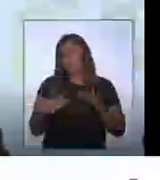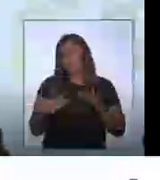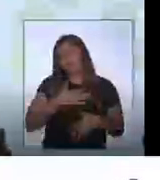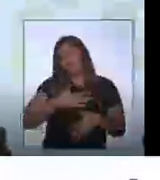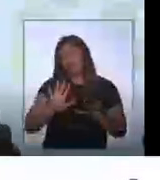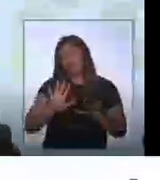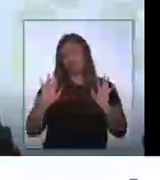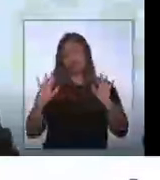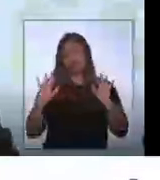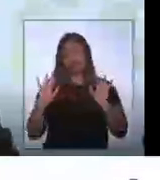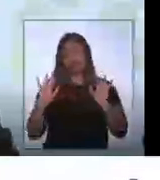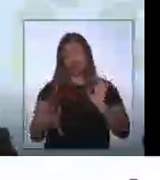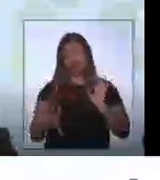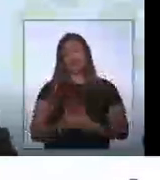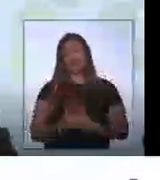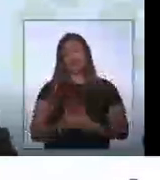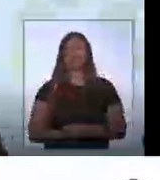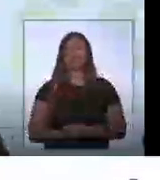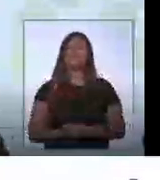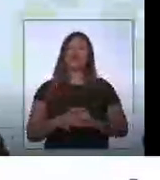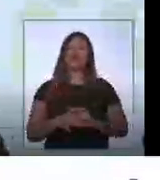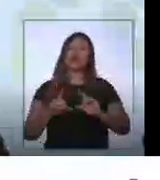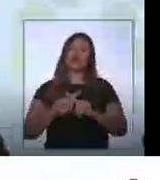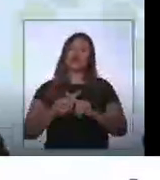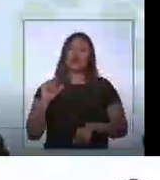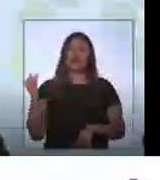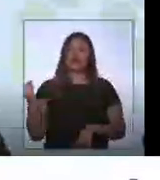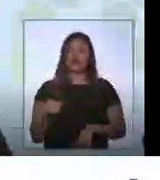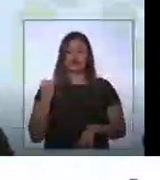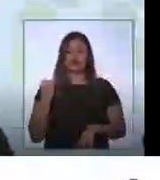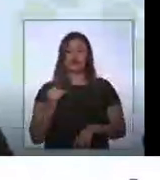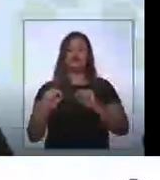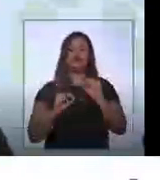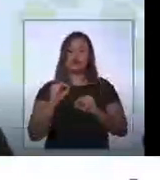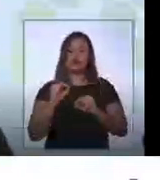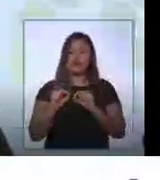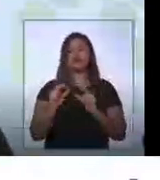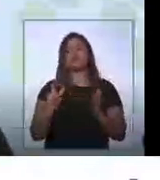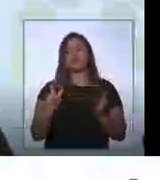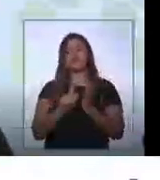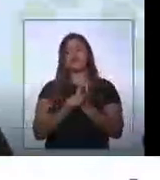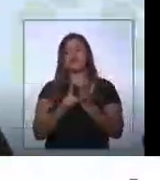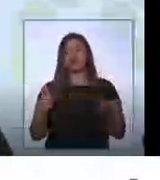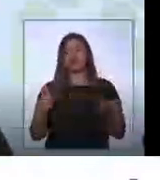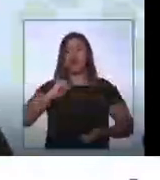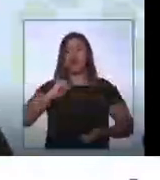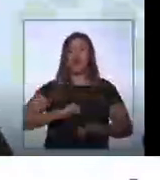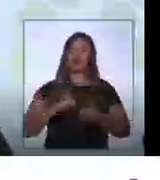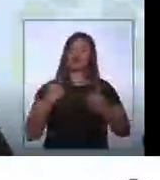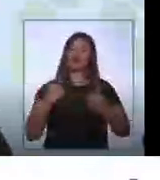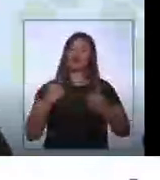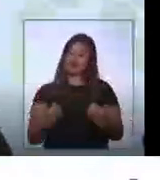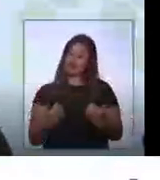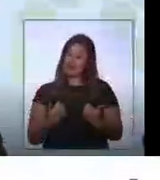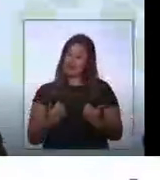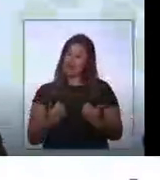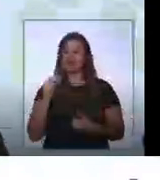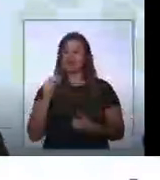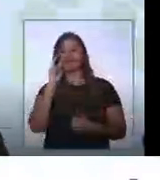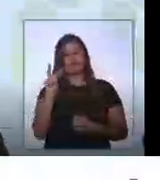importante, extremamente importante, que você escolha os jornais de qualidade para assistir, né? Aqueles jornais